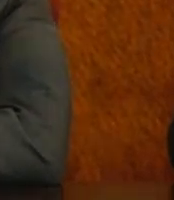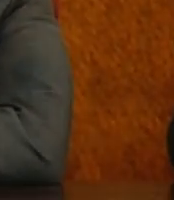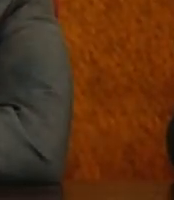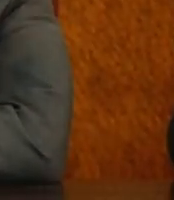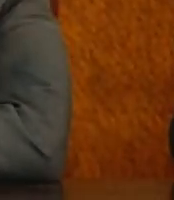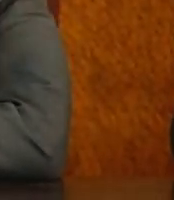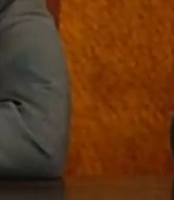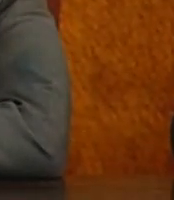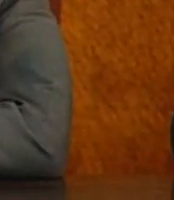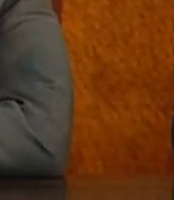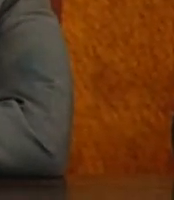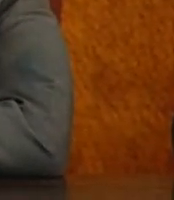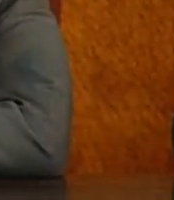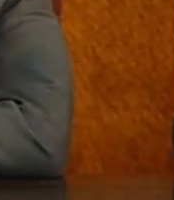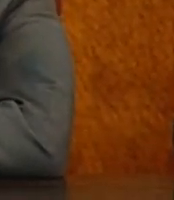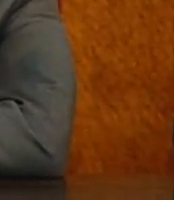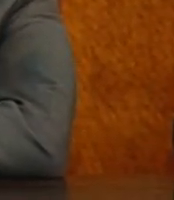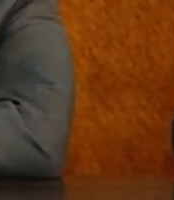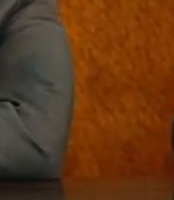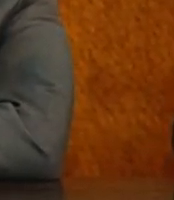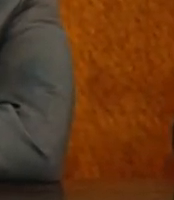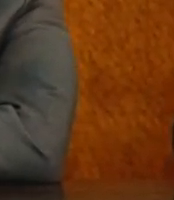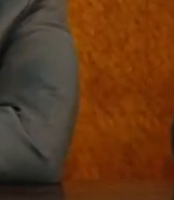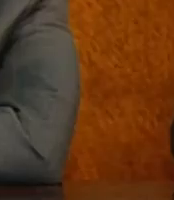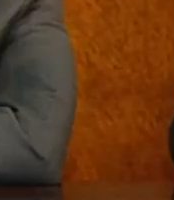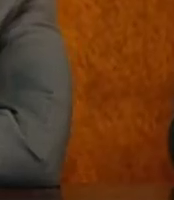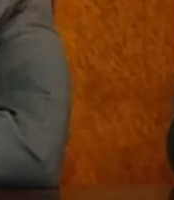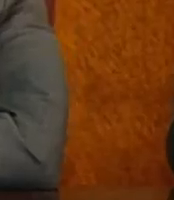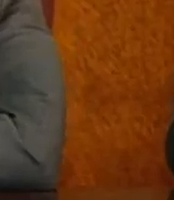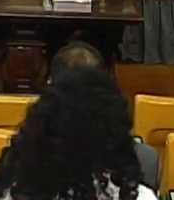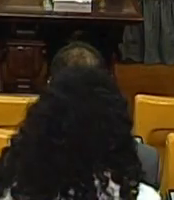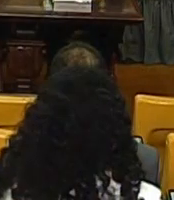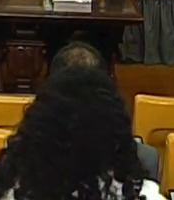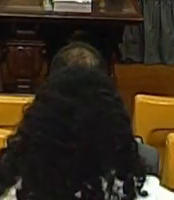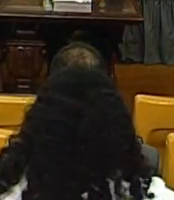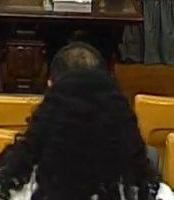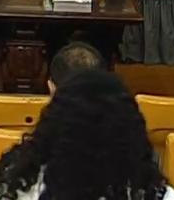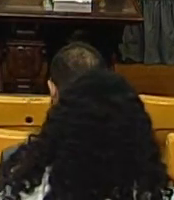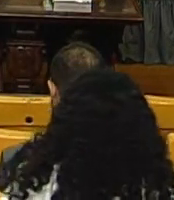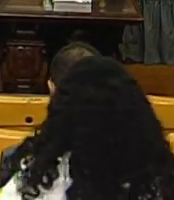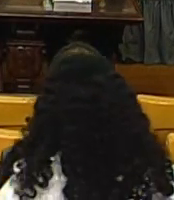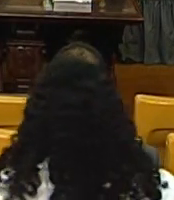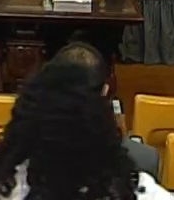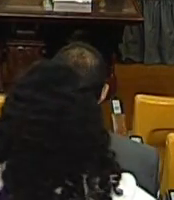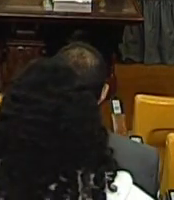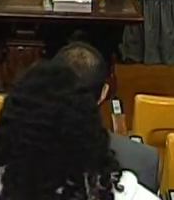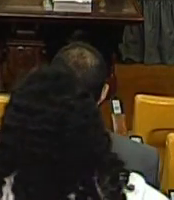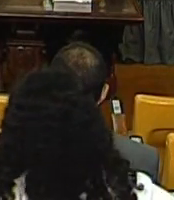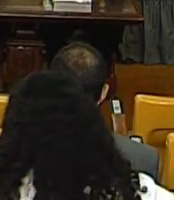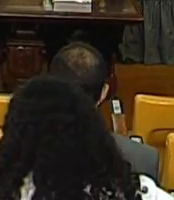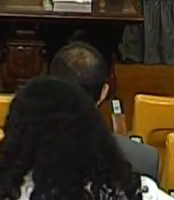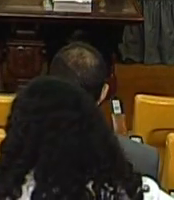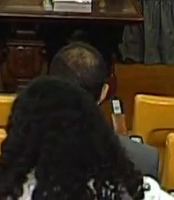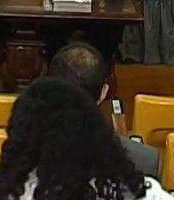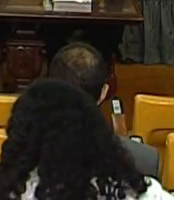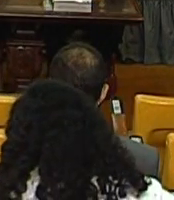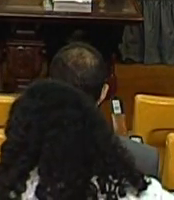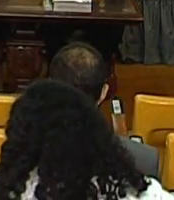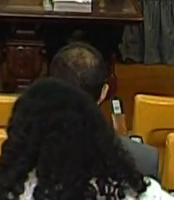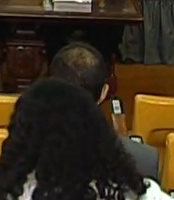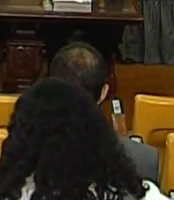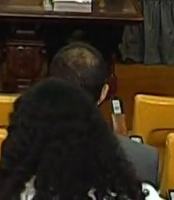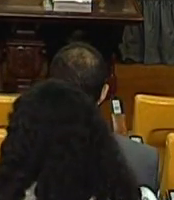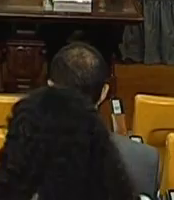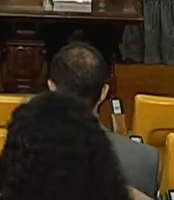convite e também José Luis o embaixador Alfonso pela participação hoje aqui